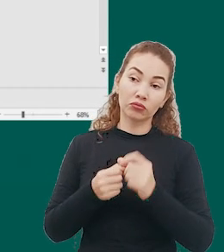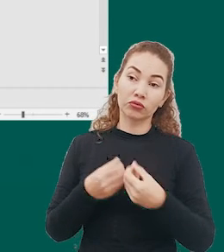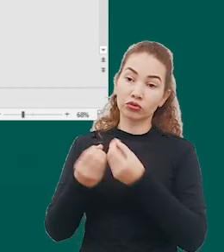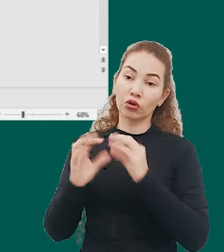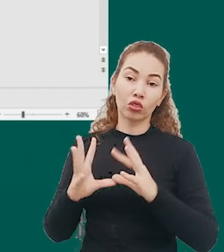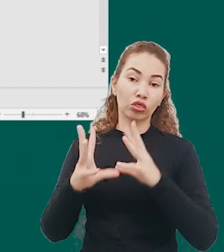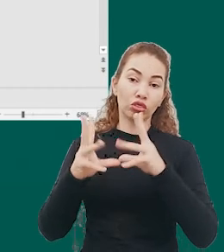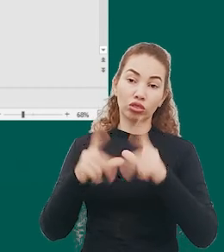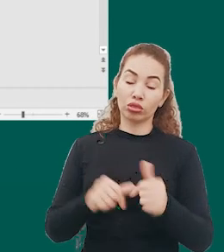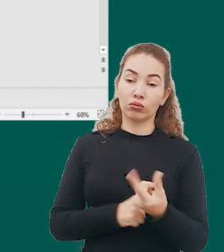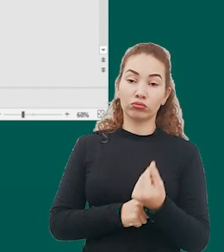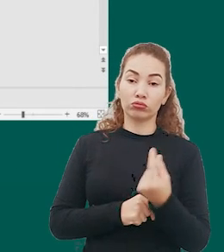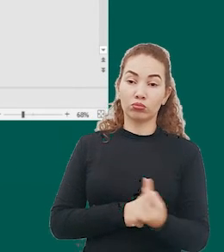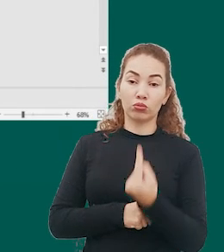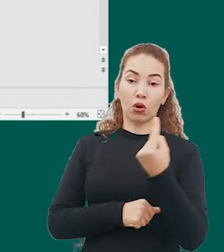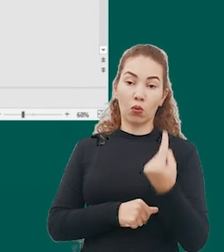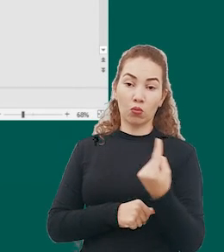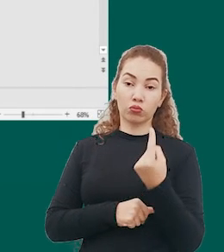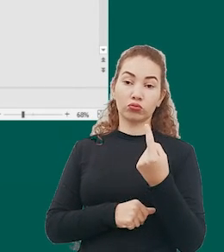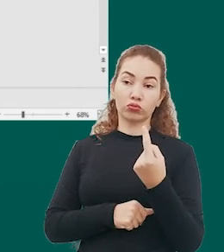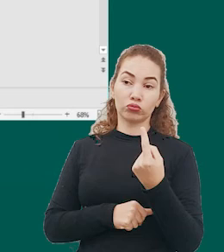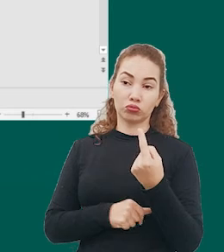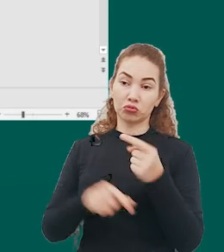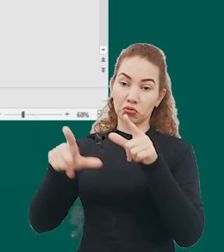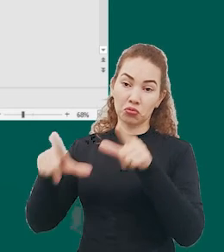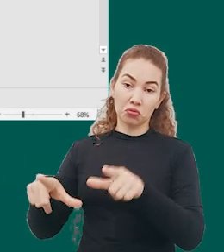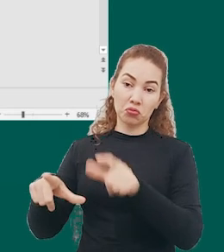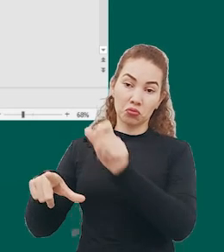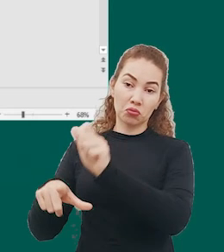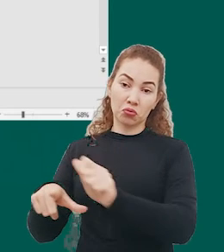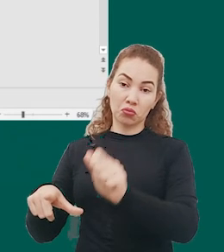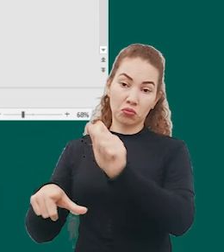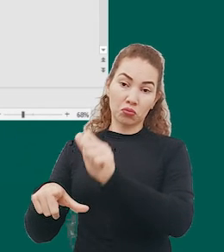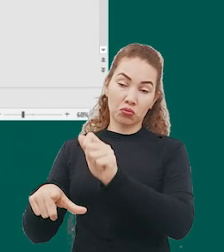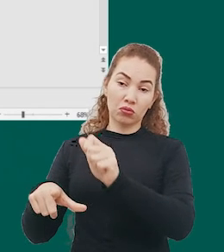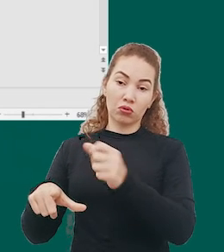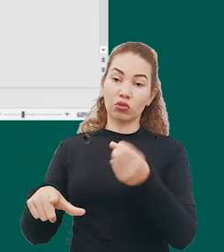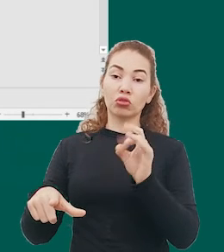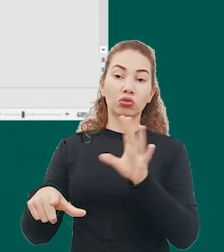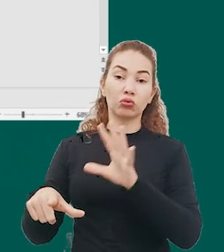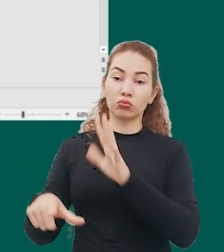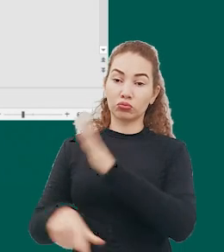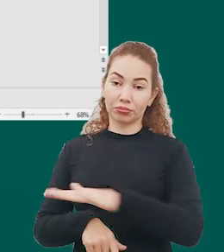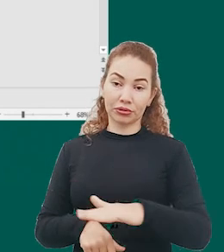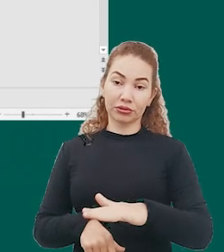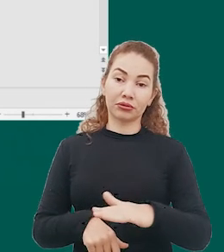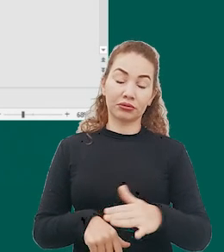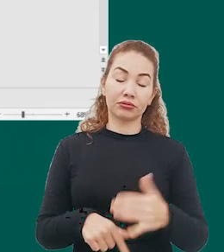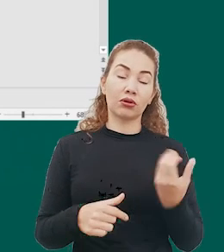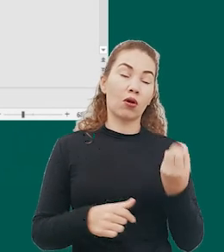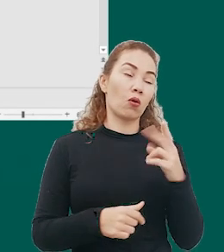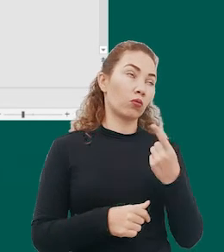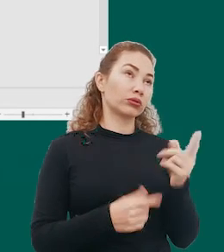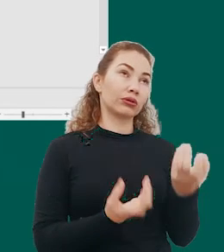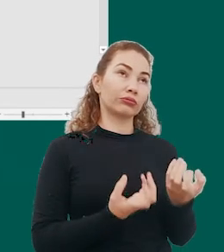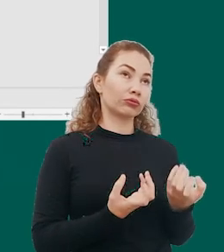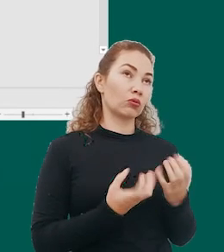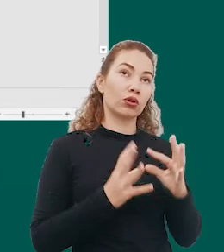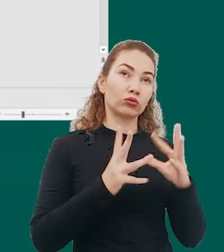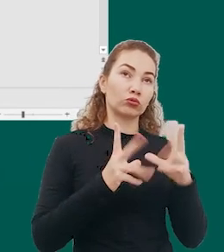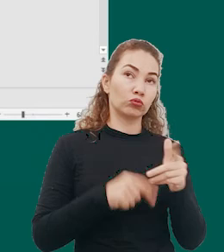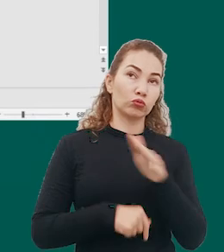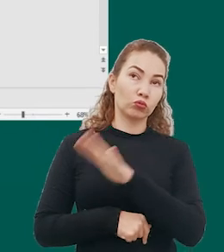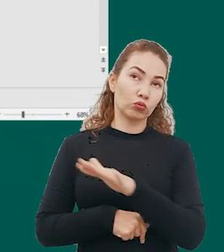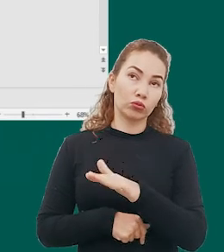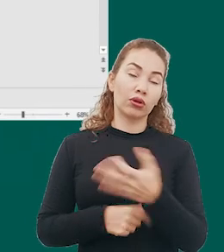todo aquele valor para um único fundo, suponhamos, eu quero doar todo para os fundos da criança. Ou, não, eu não quero doar tudo para o